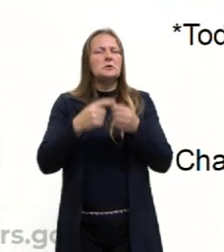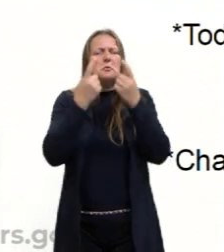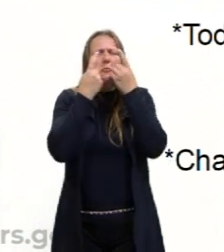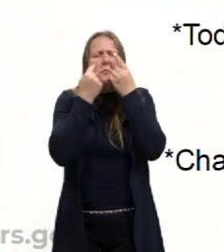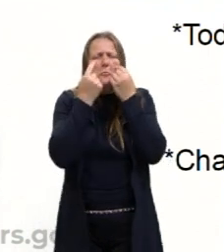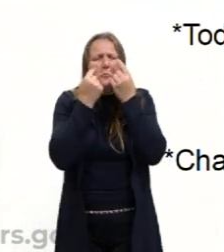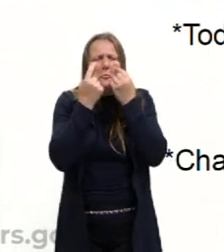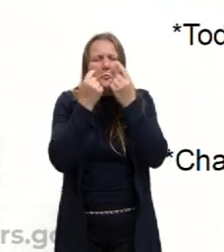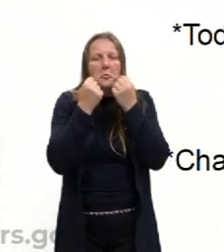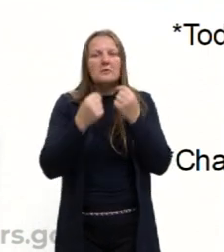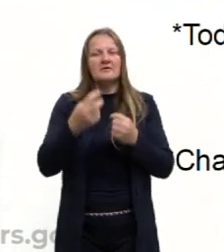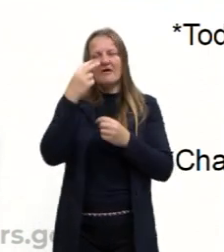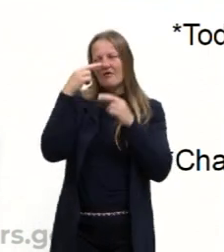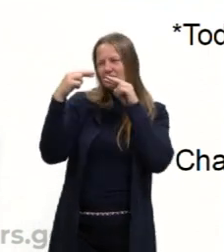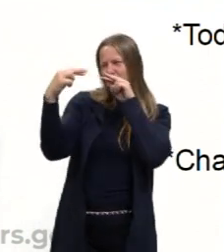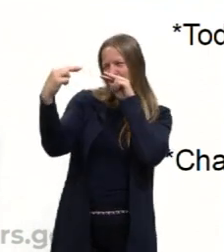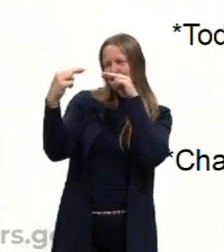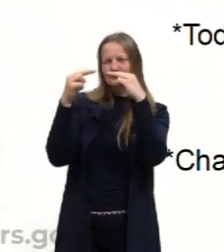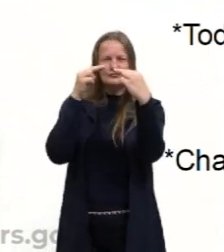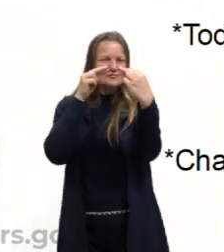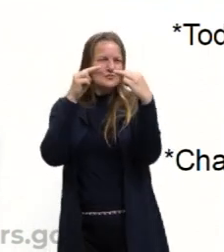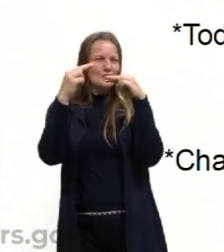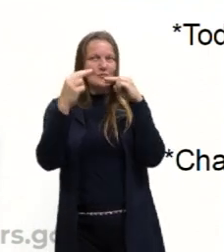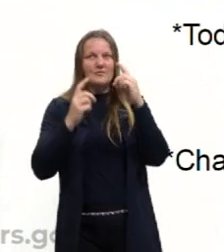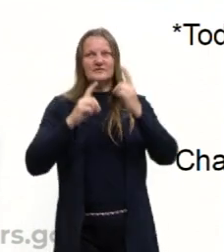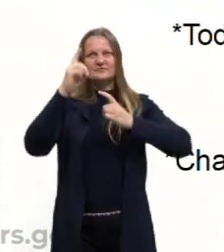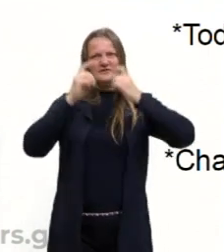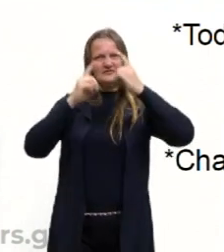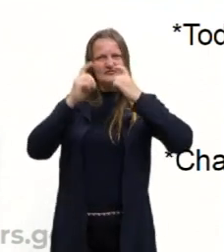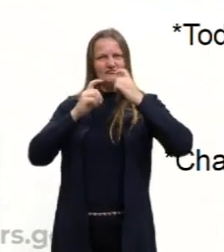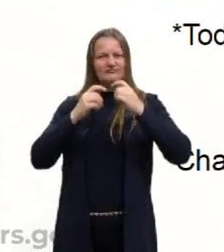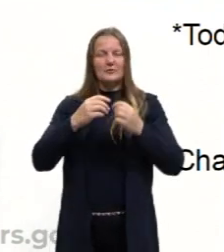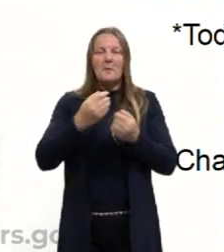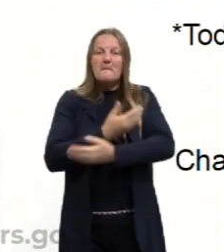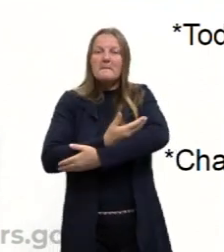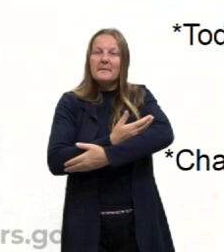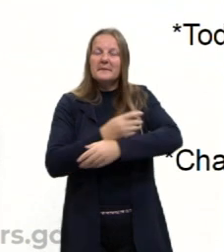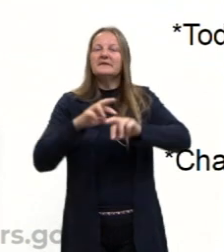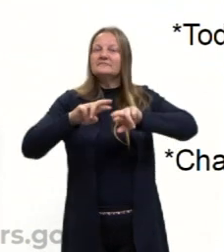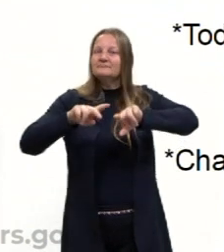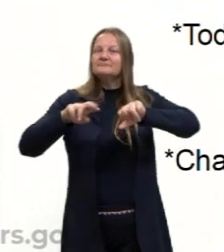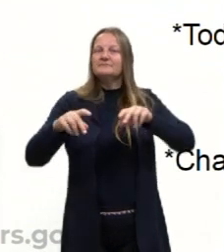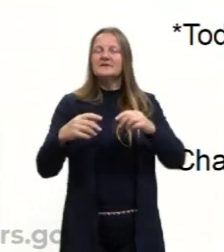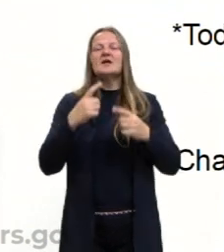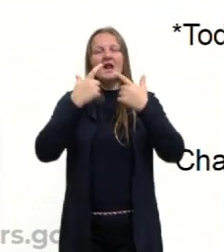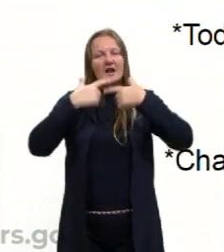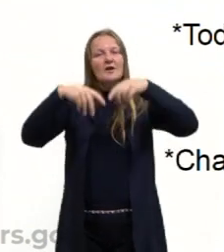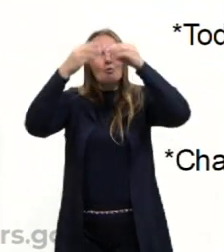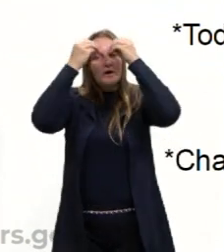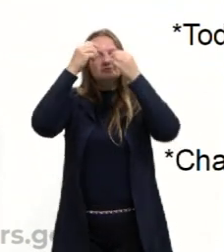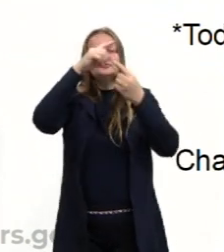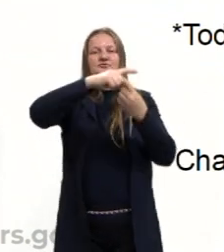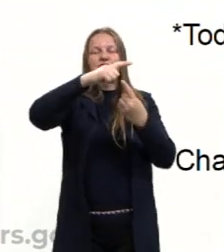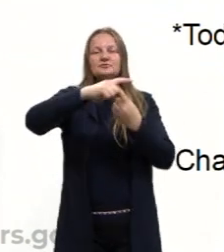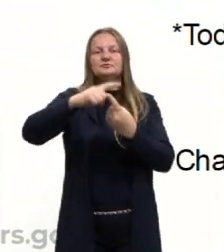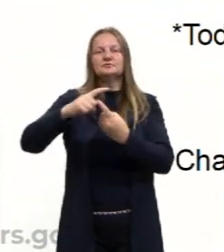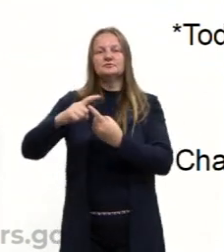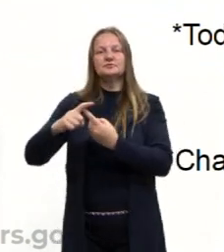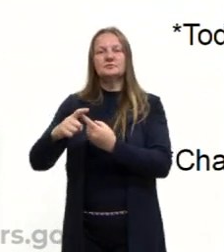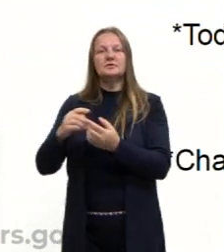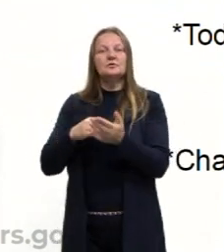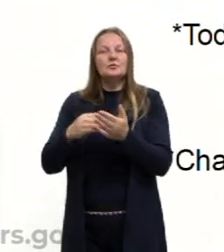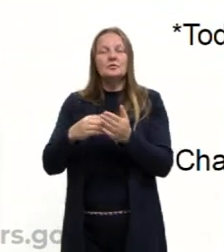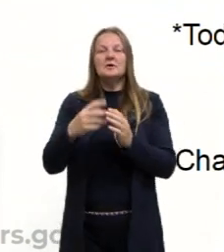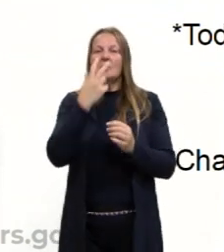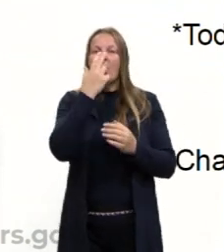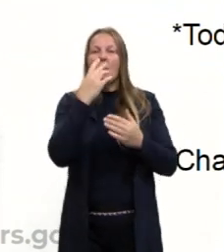choro do bebê né os olhares os gestos tudo isso são formas de linguagem e a linguagem toda linguagem